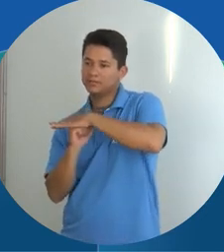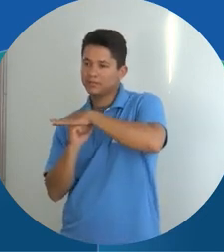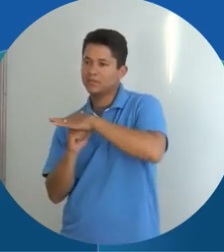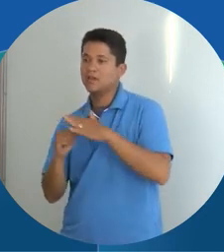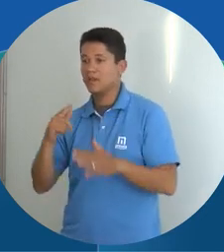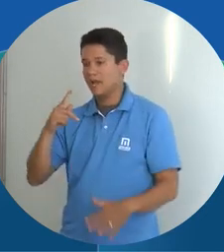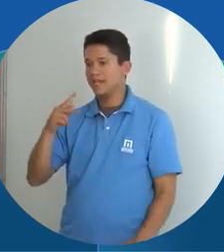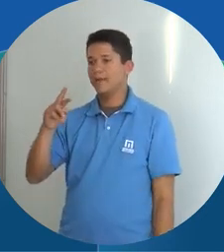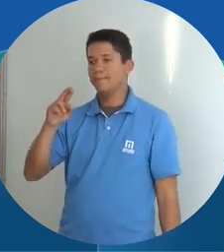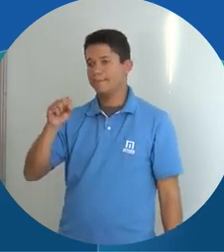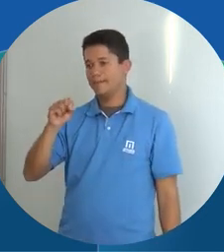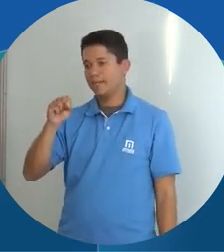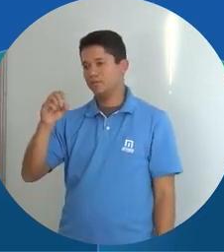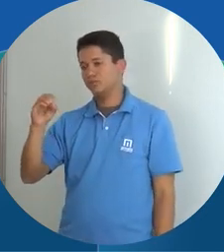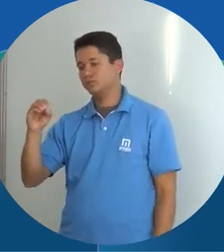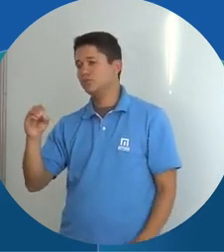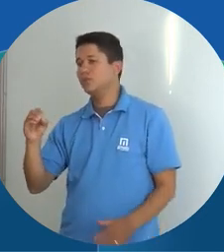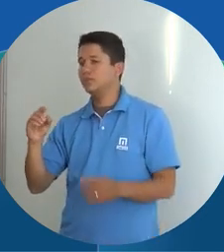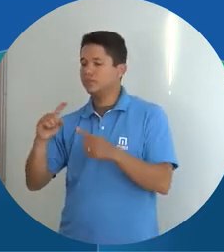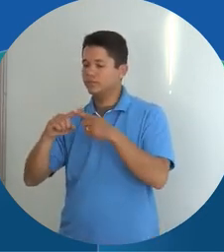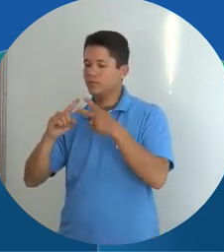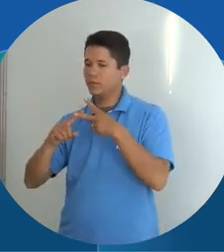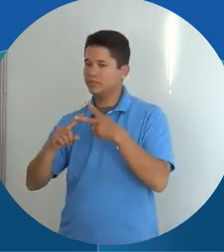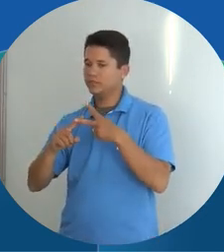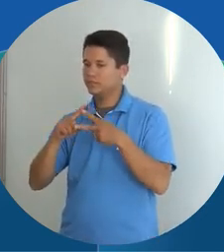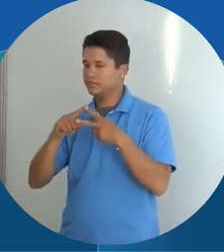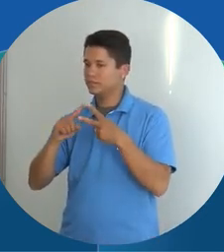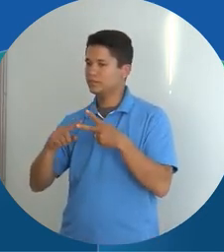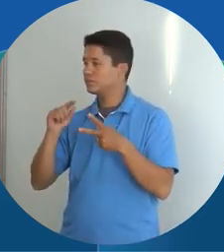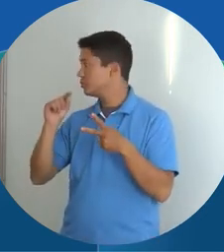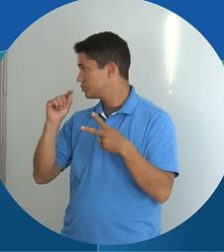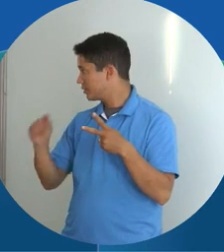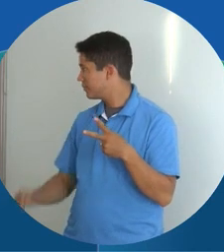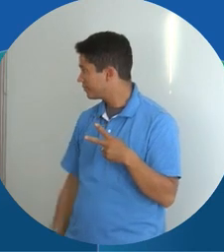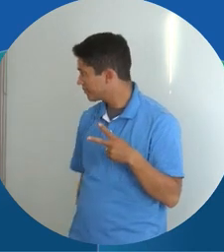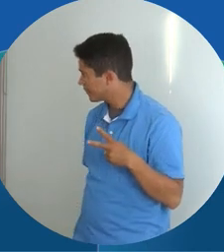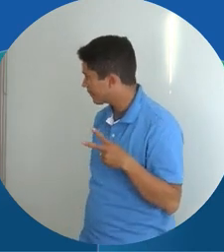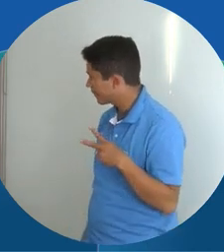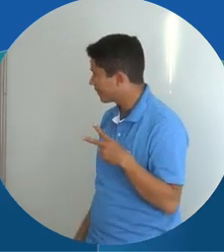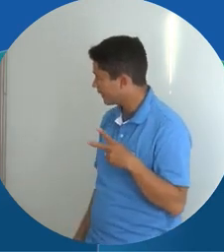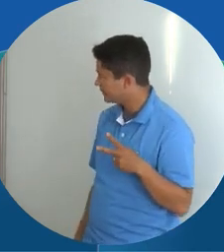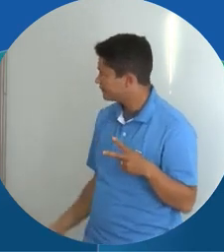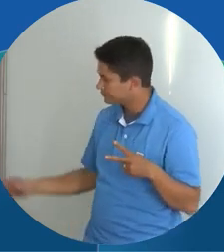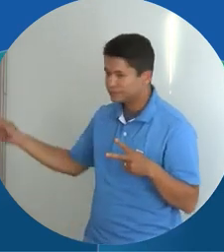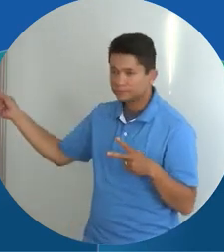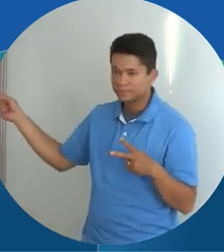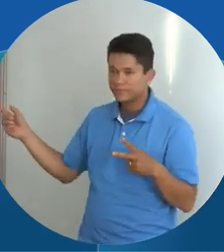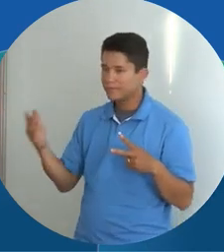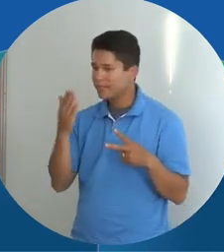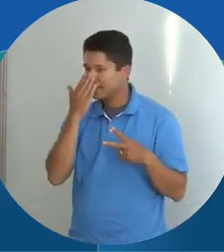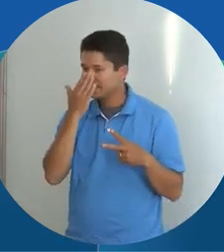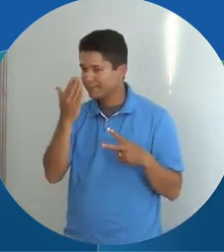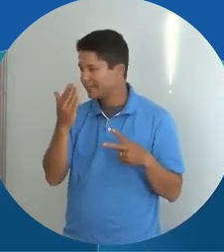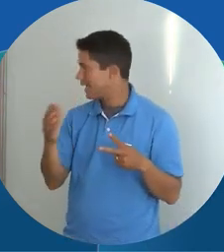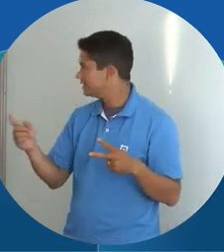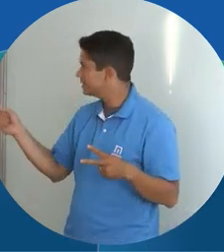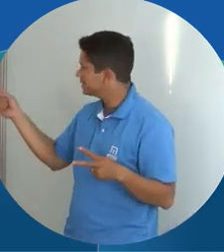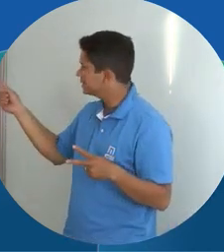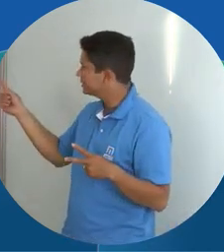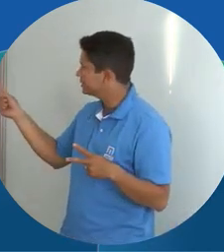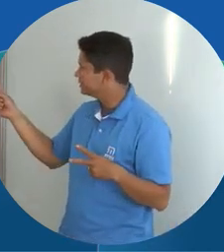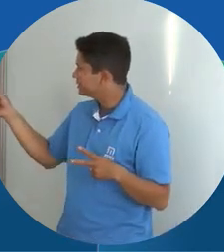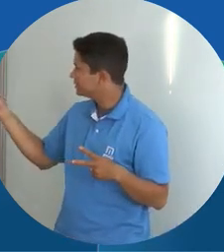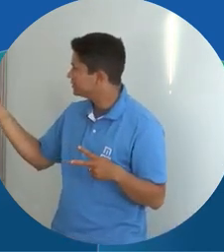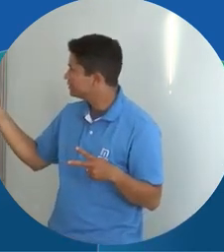duas funções. A gente observa que, nas extremidades, aí sim, a gente tem que conjugar a